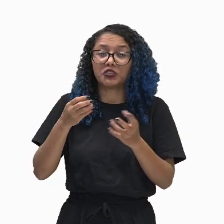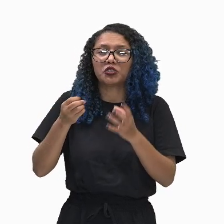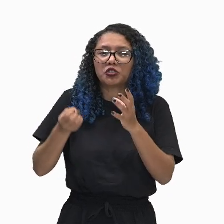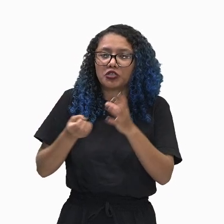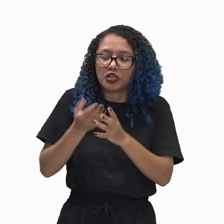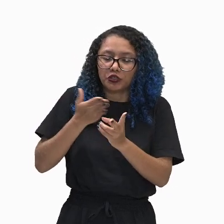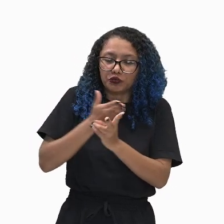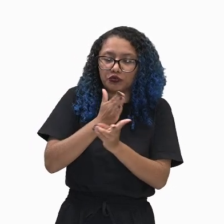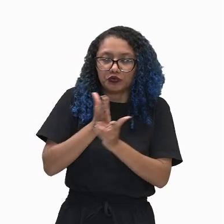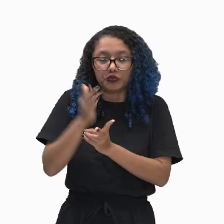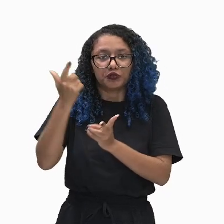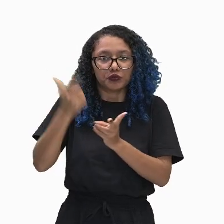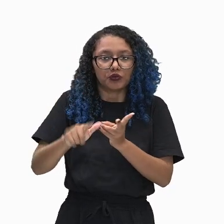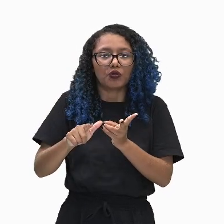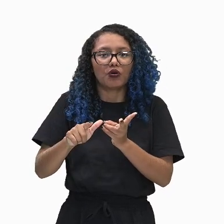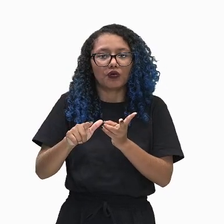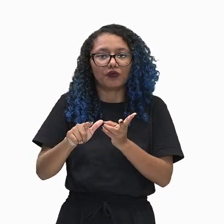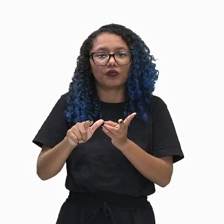a formação do